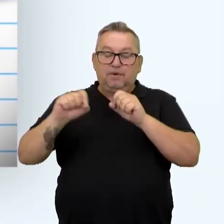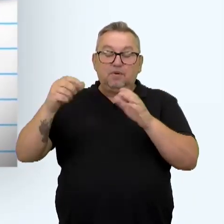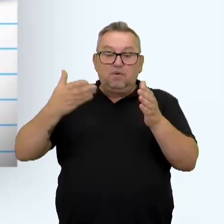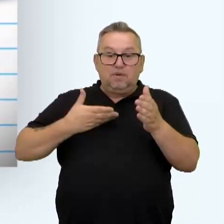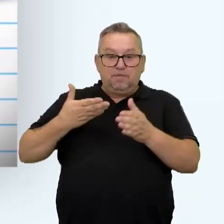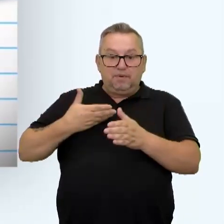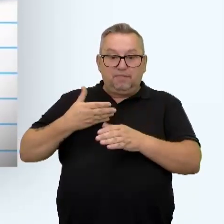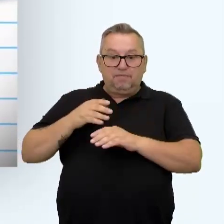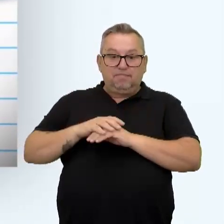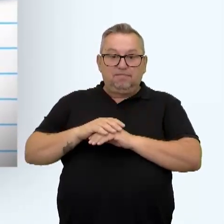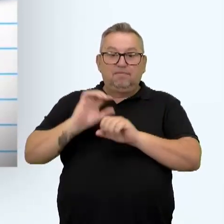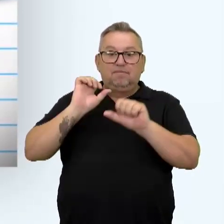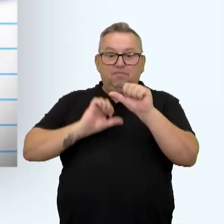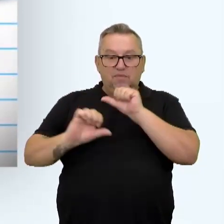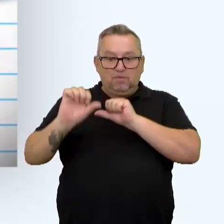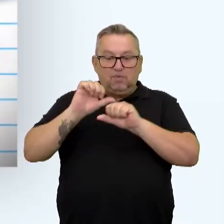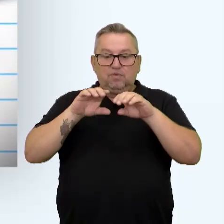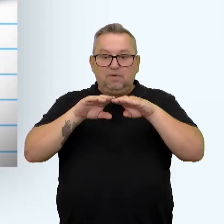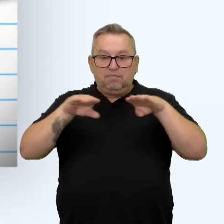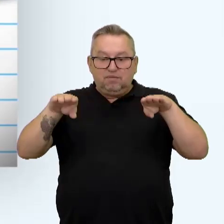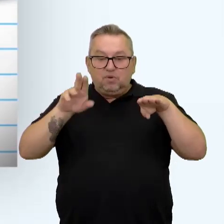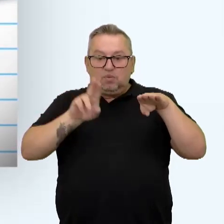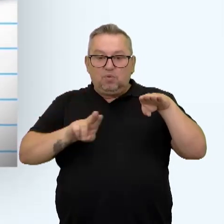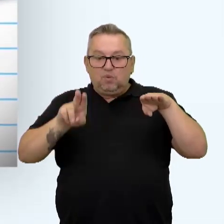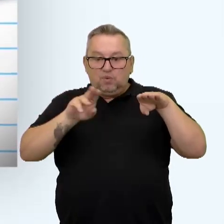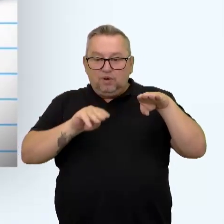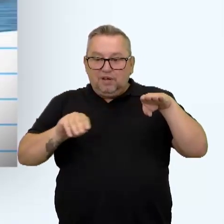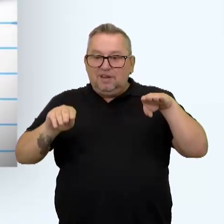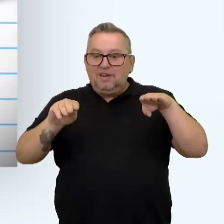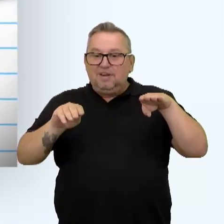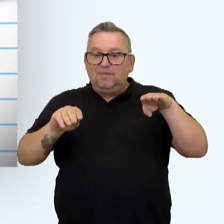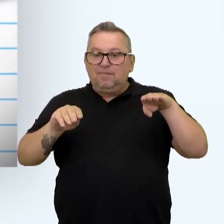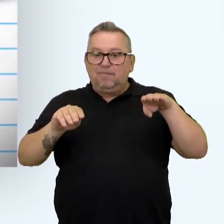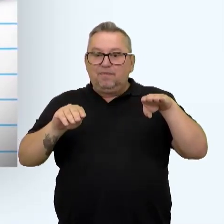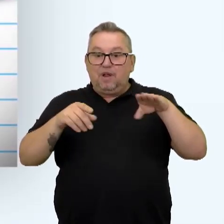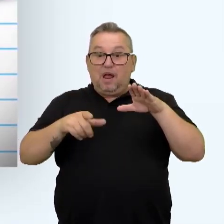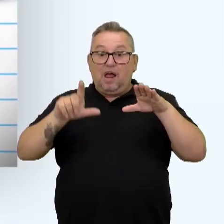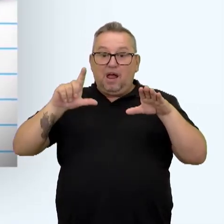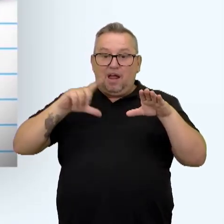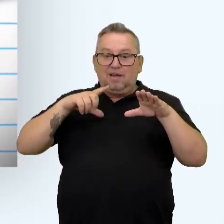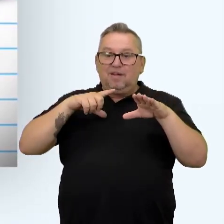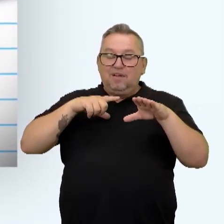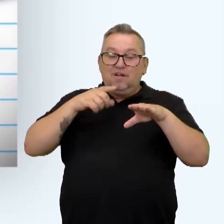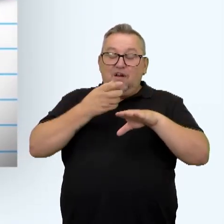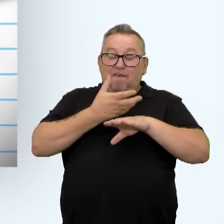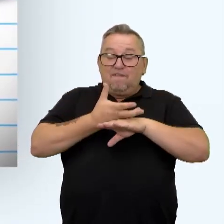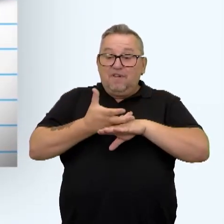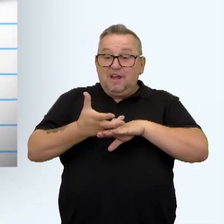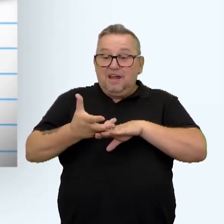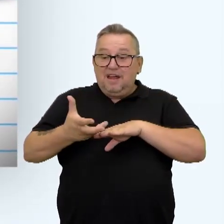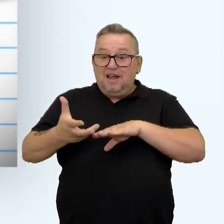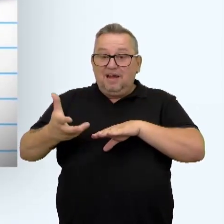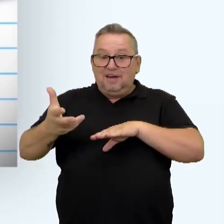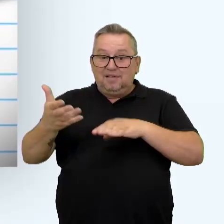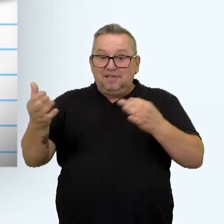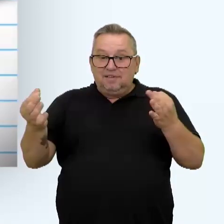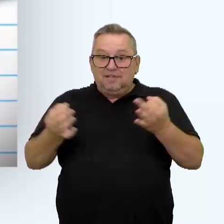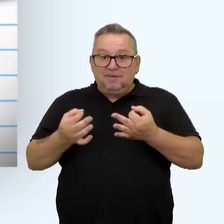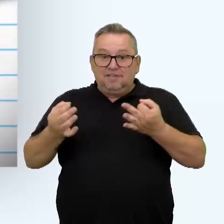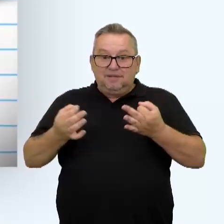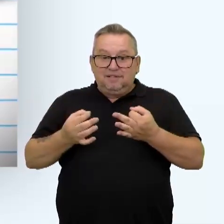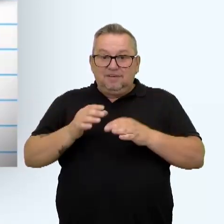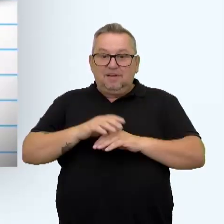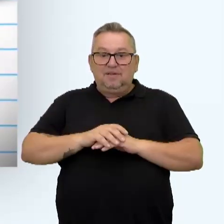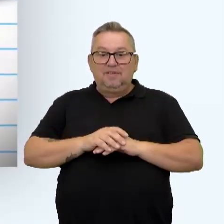amigos, temos uma mudança na cobertura e no uso dessa terra. Afinal, antes tínhamos uma cobertura dominada por grama e usada como habitat de